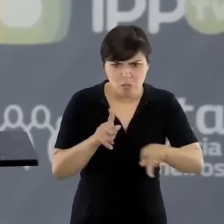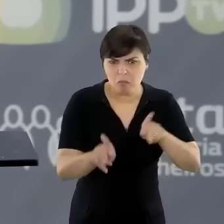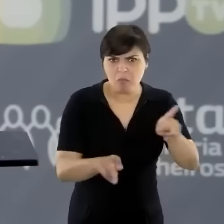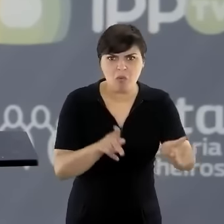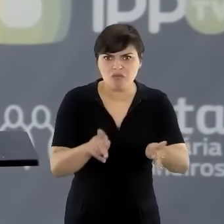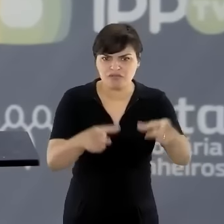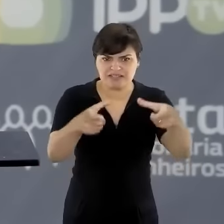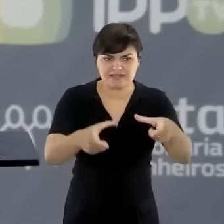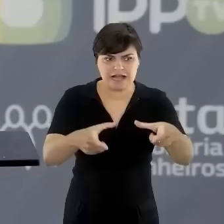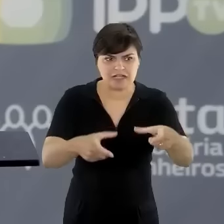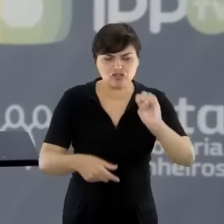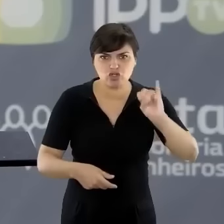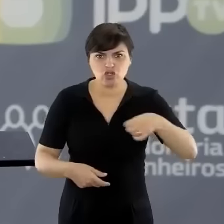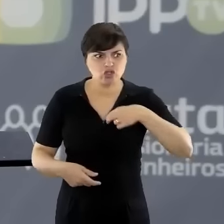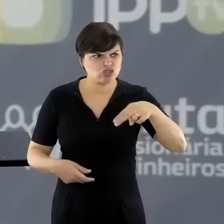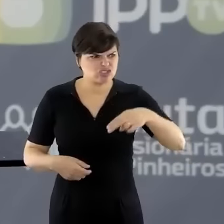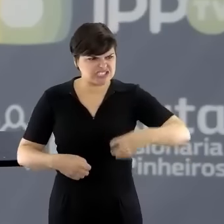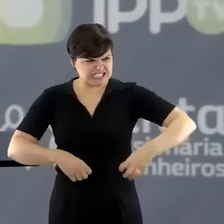ficou extremamente